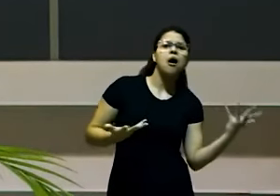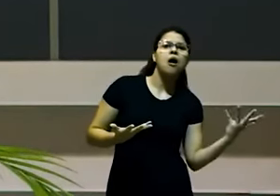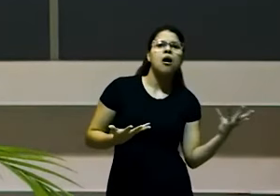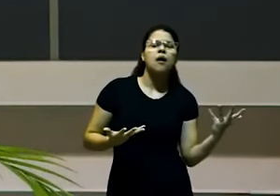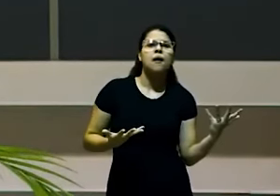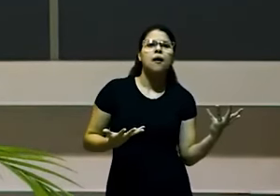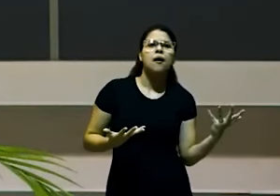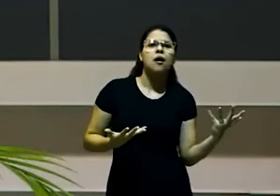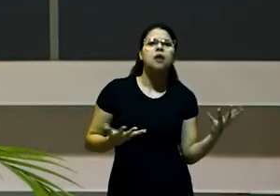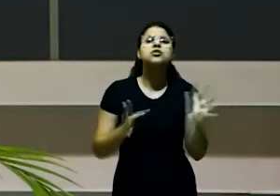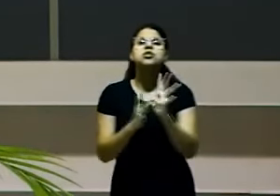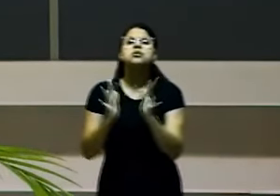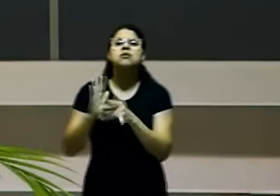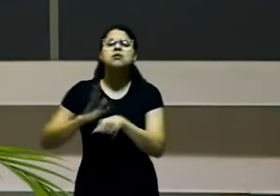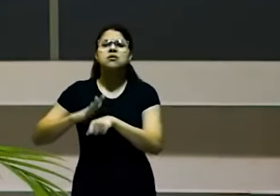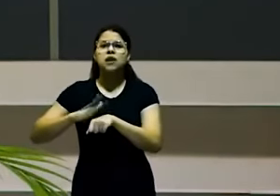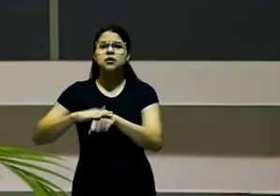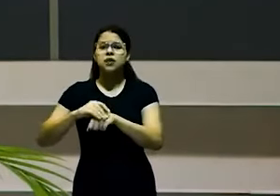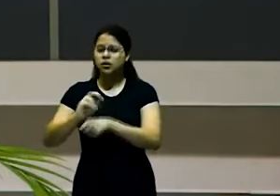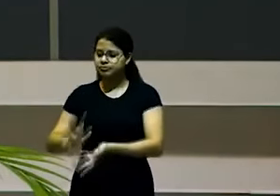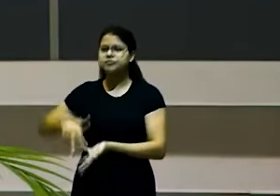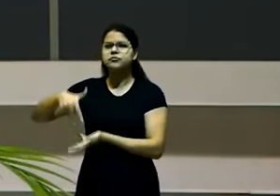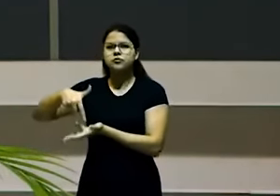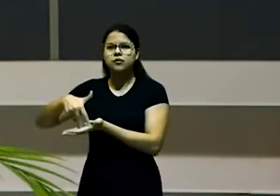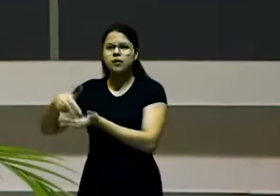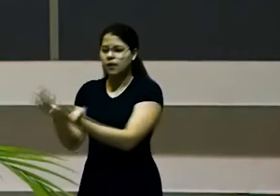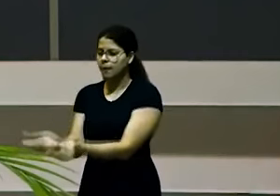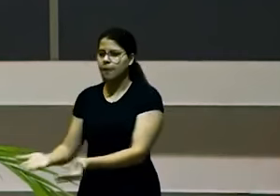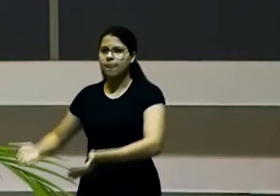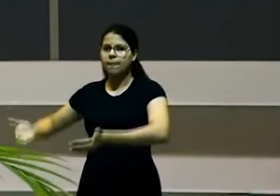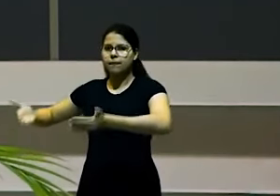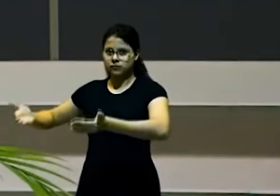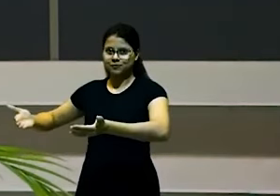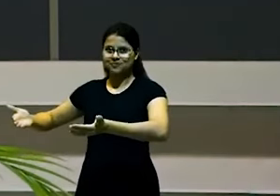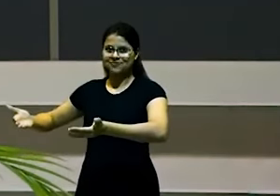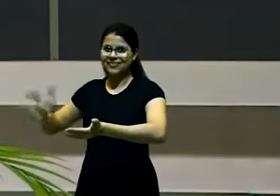maior a Bíblia diz que Jesus levanta pega uma